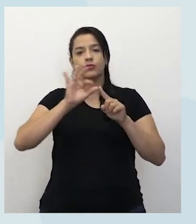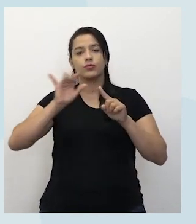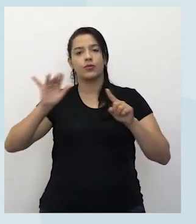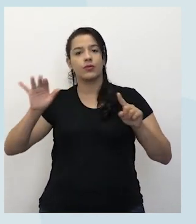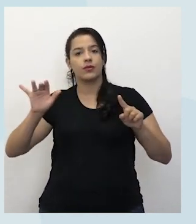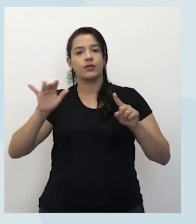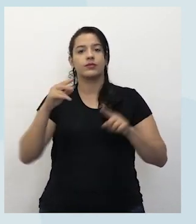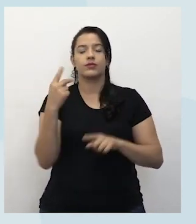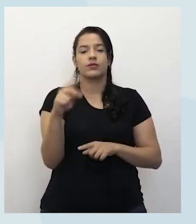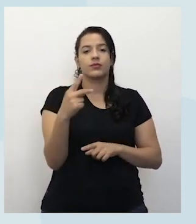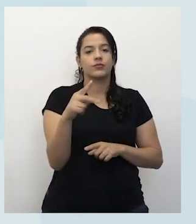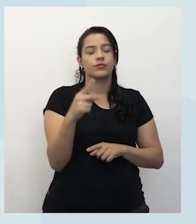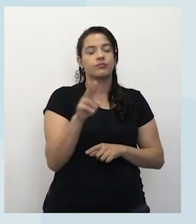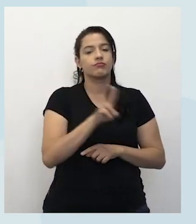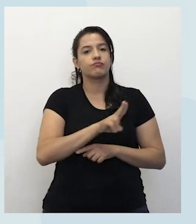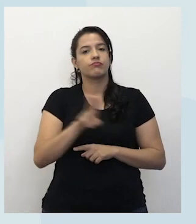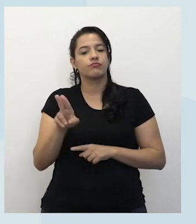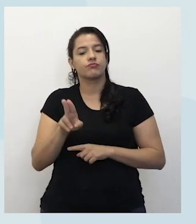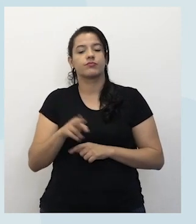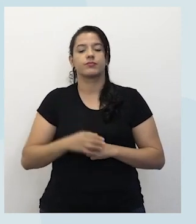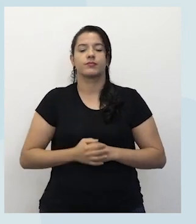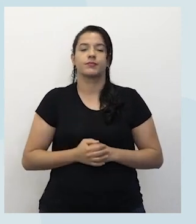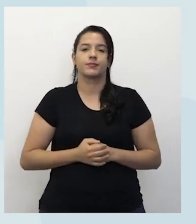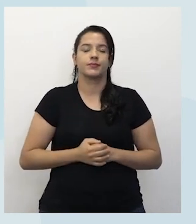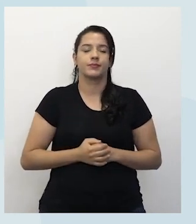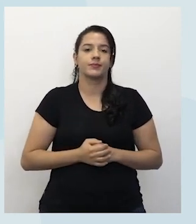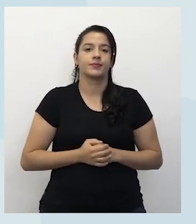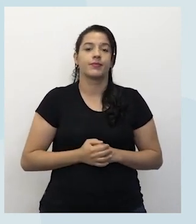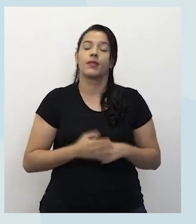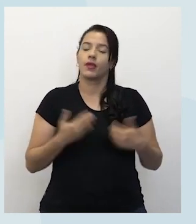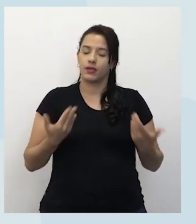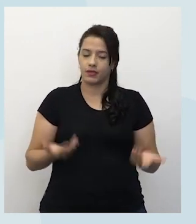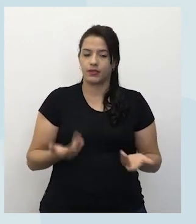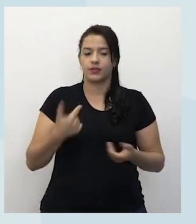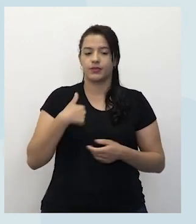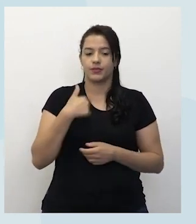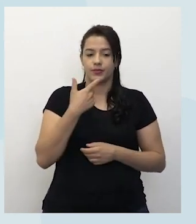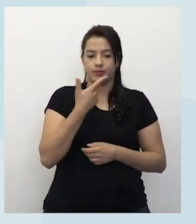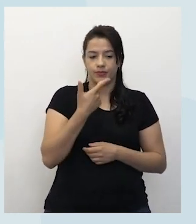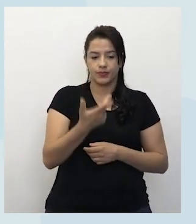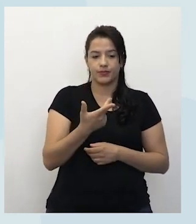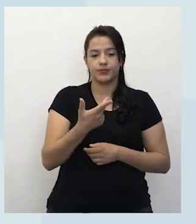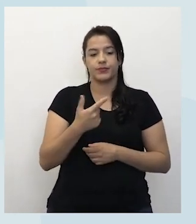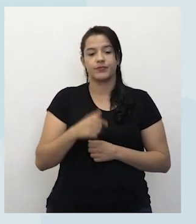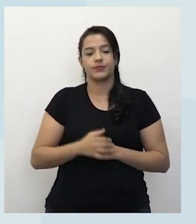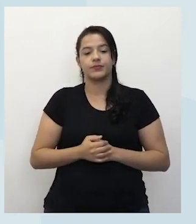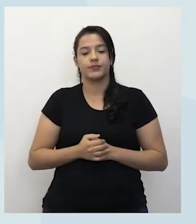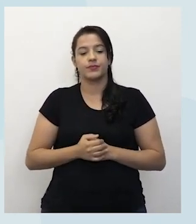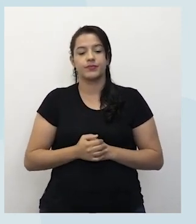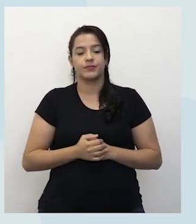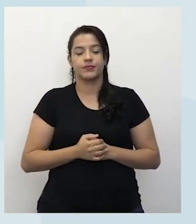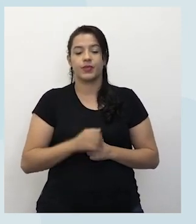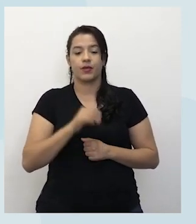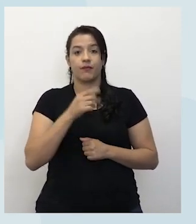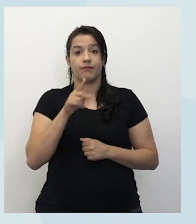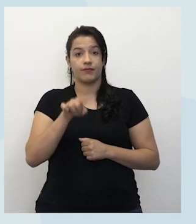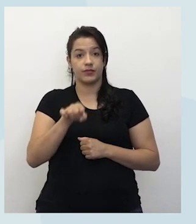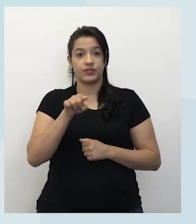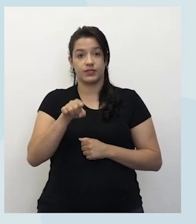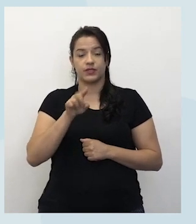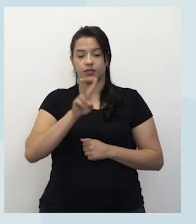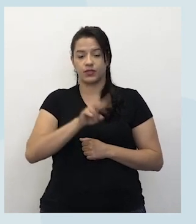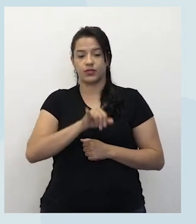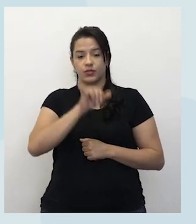nome. How do you spell your last name? E aí eu falei, então, como você é you, soletra